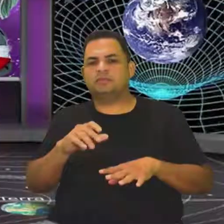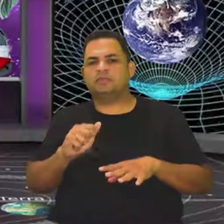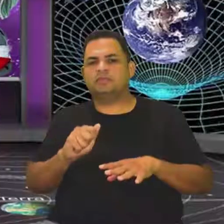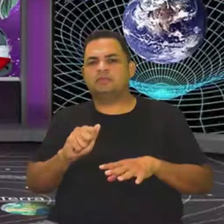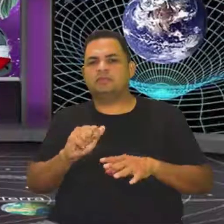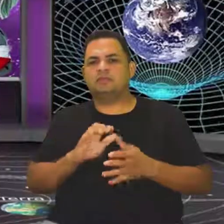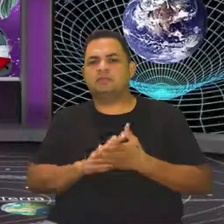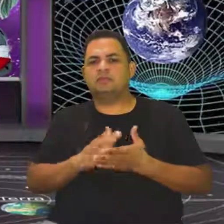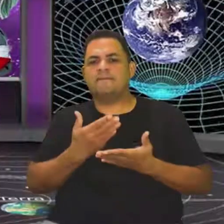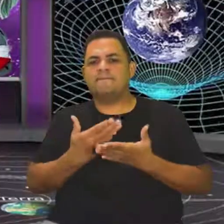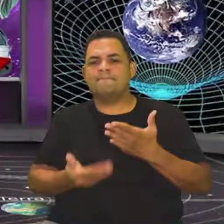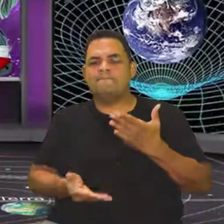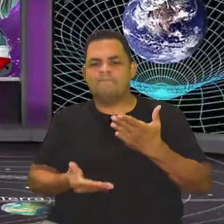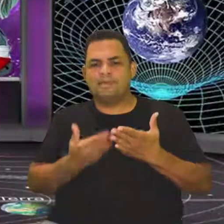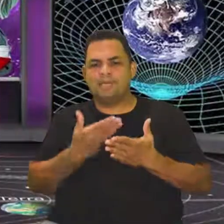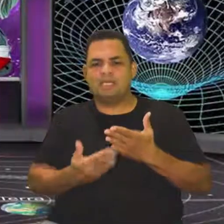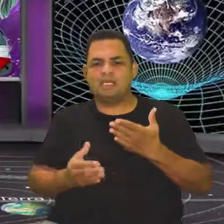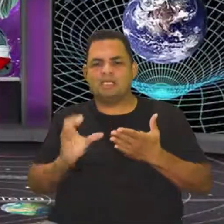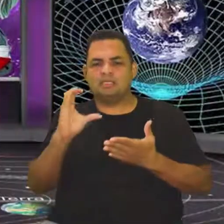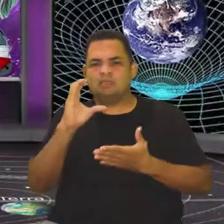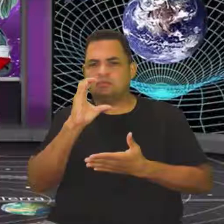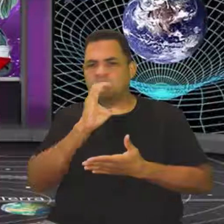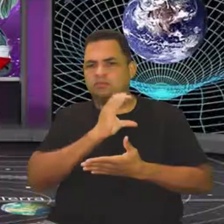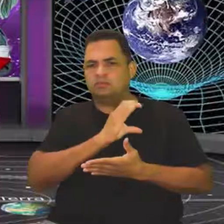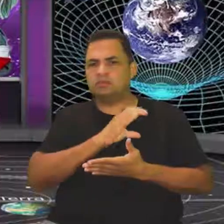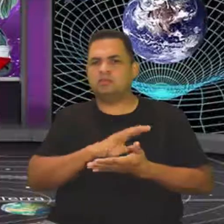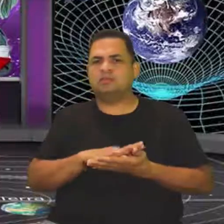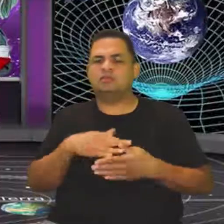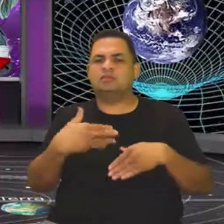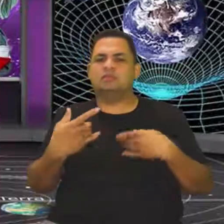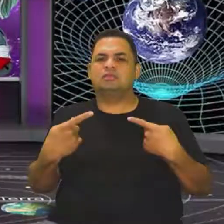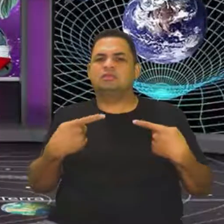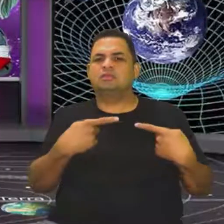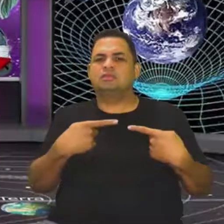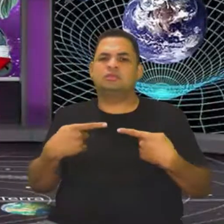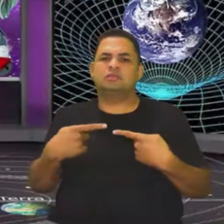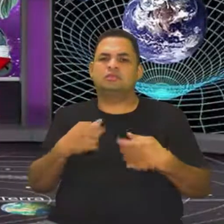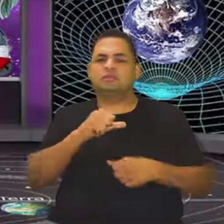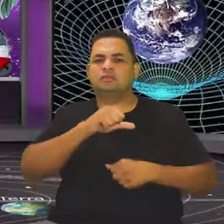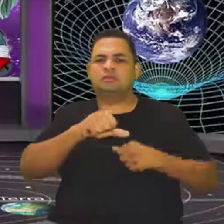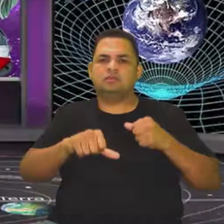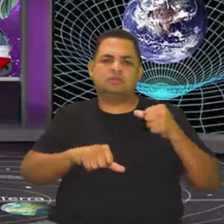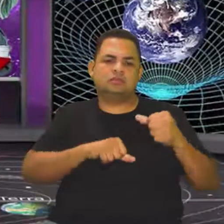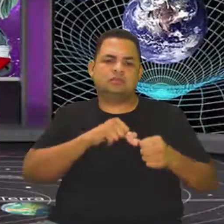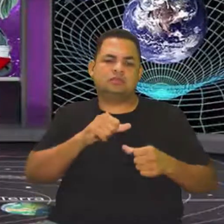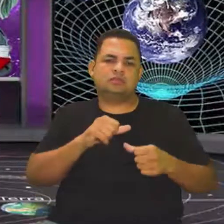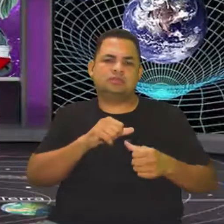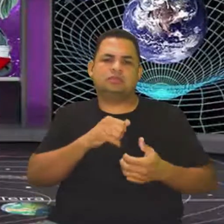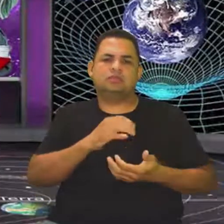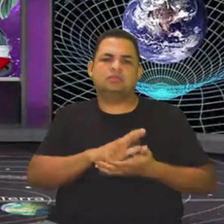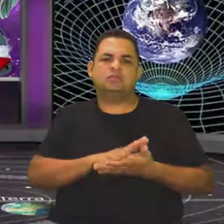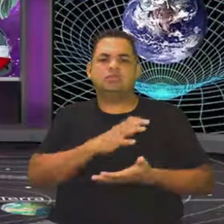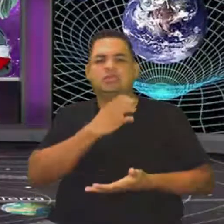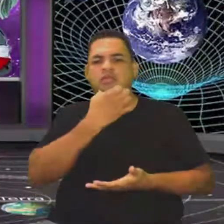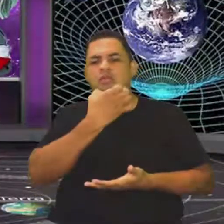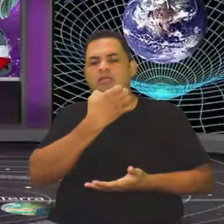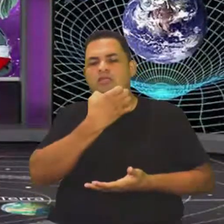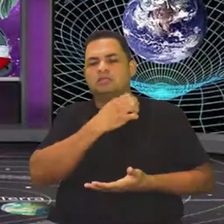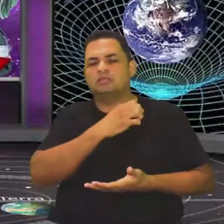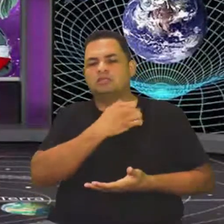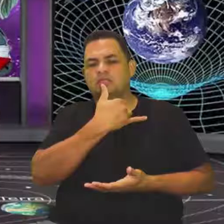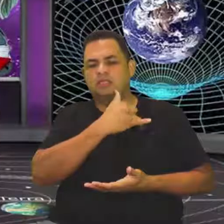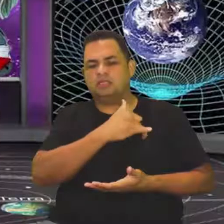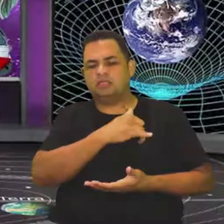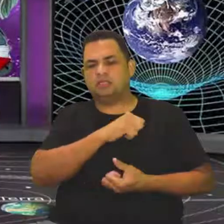relacionada à perda, né? Mas dissipar também está relacionado à transformação da energia elétrica em energia